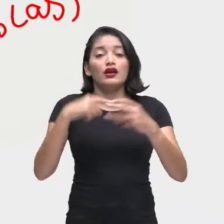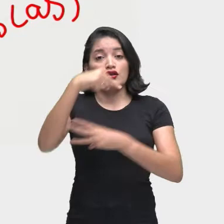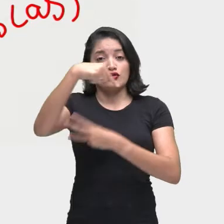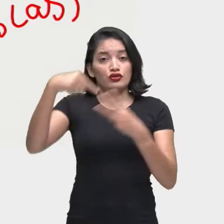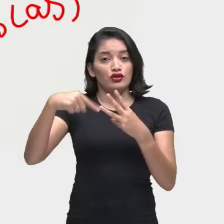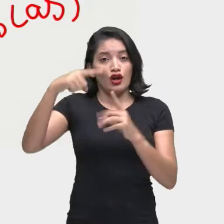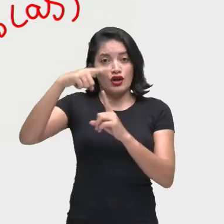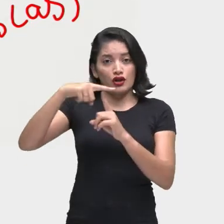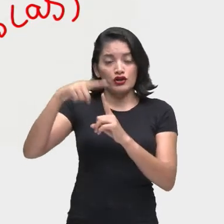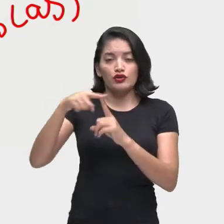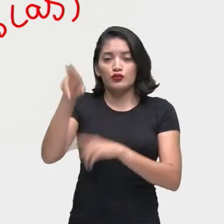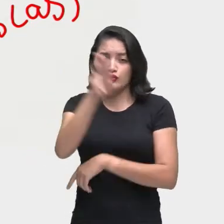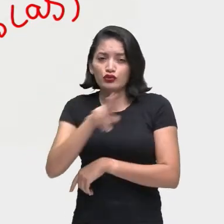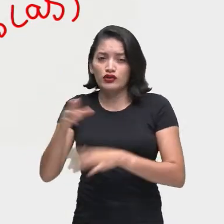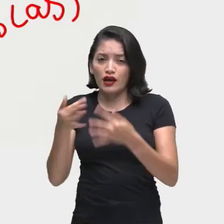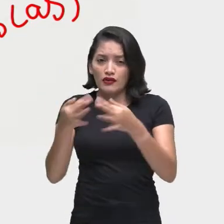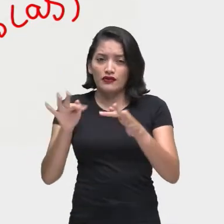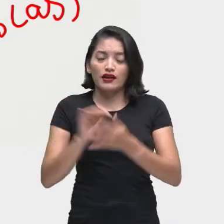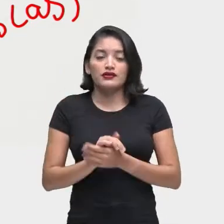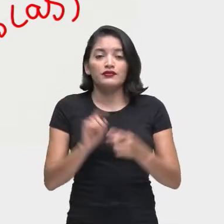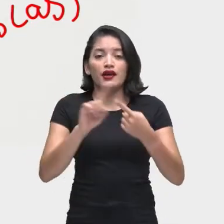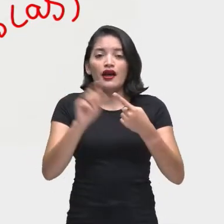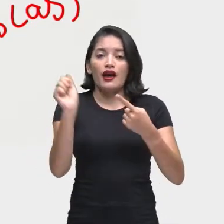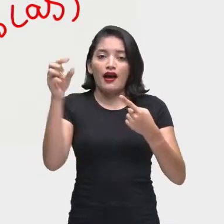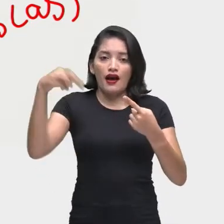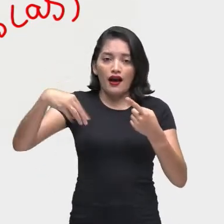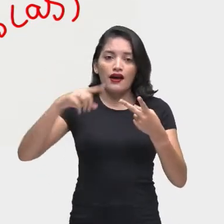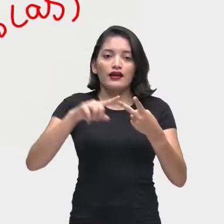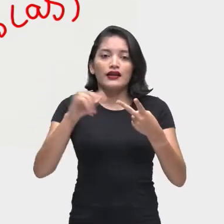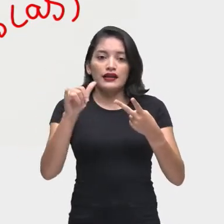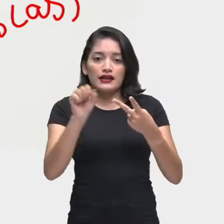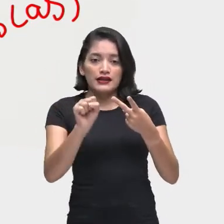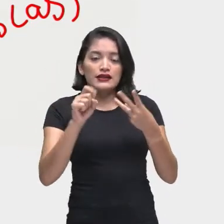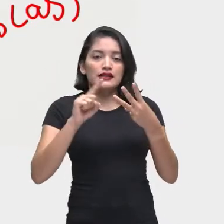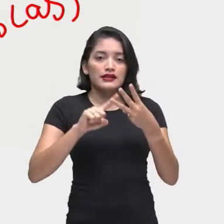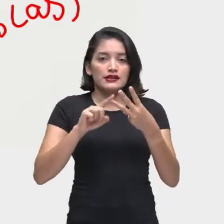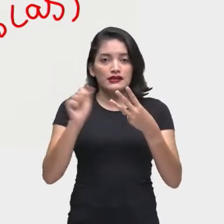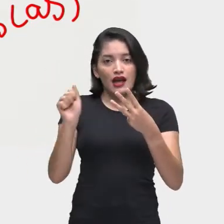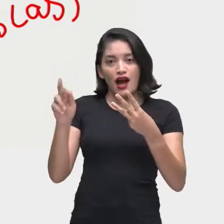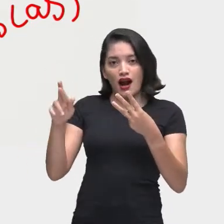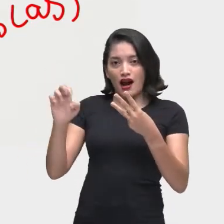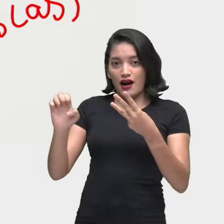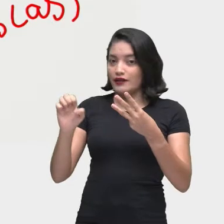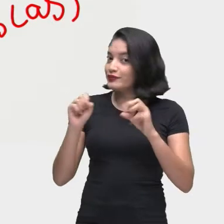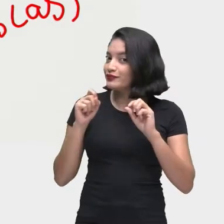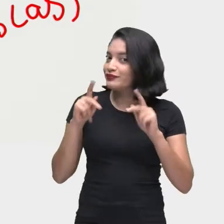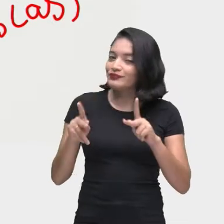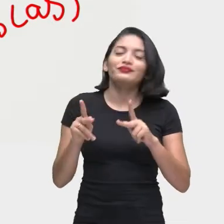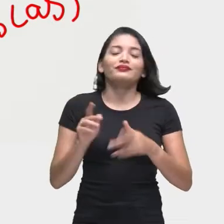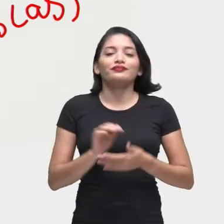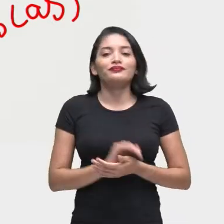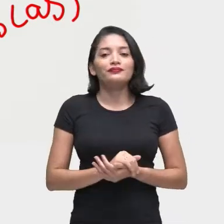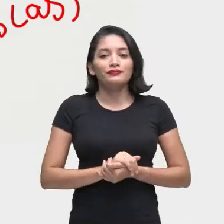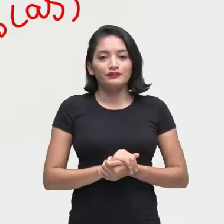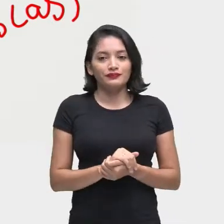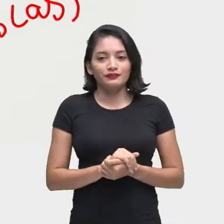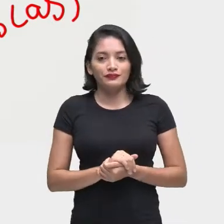conjugações e a certo Pipo